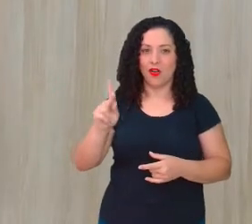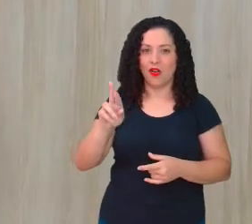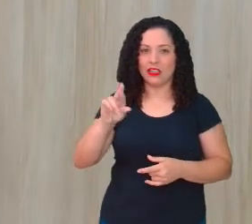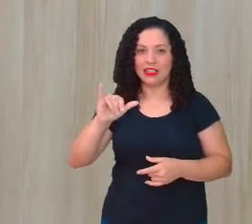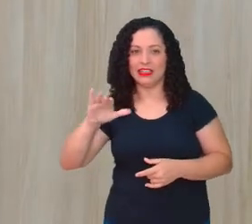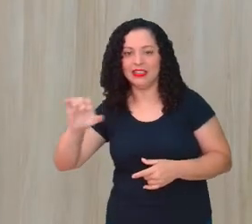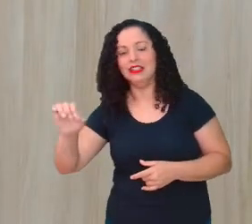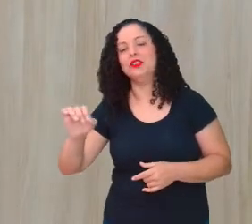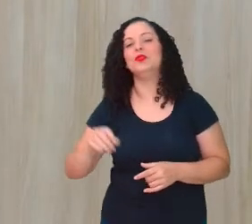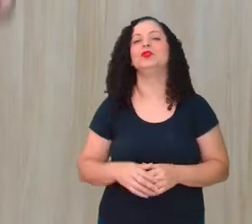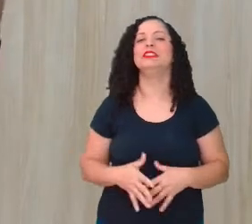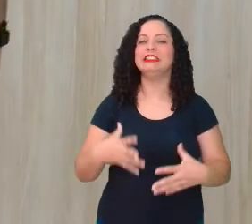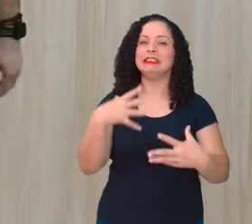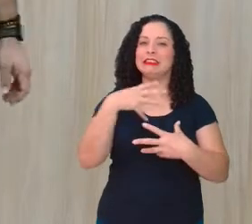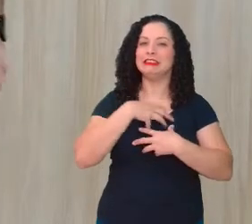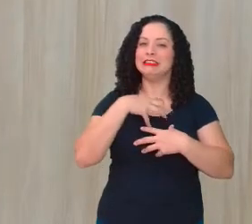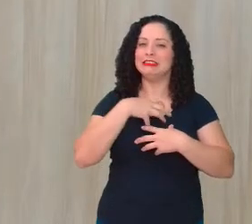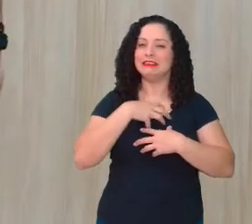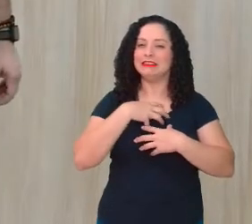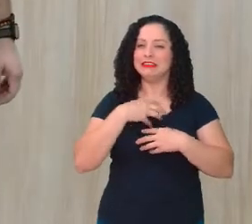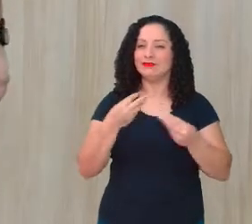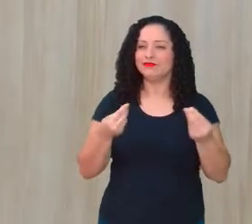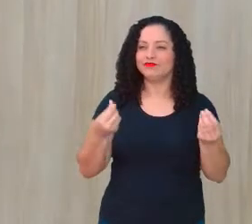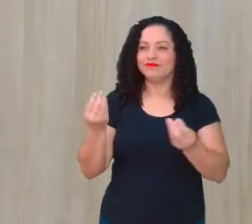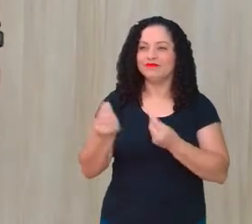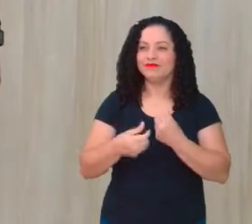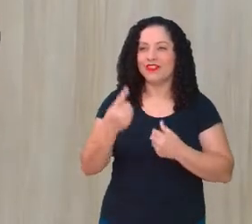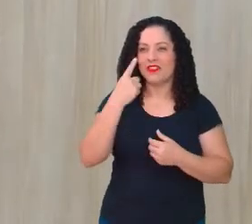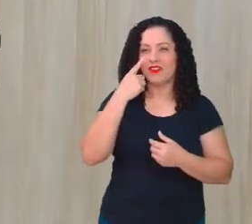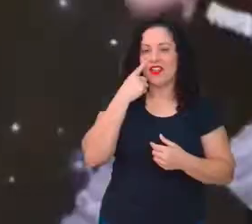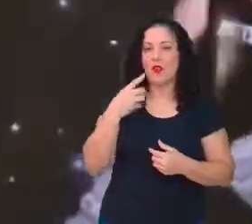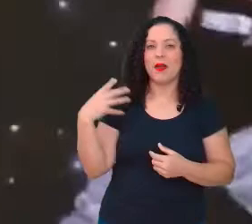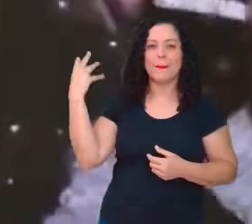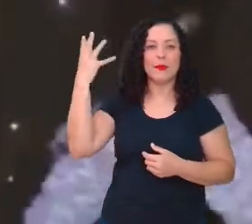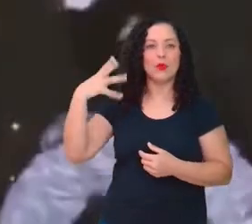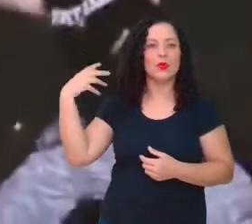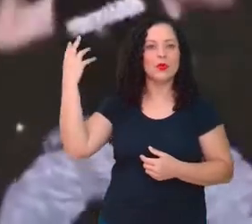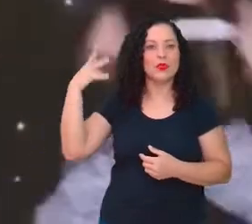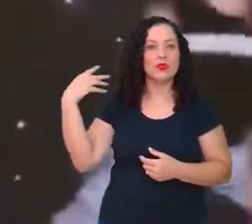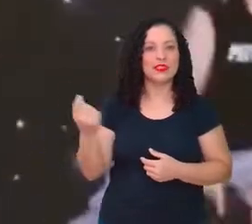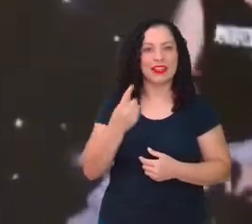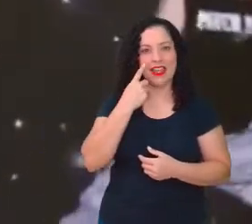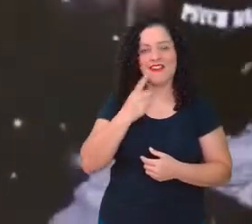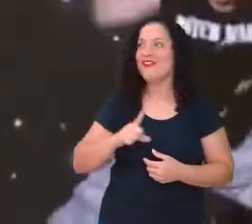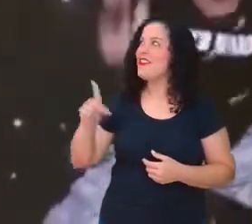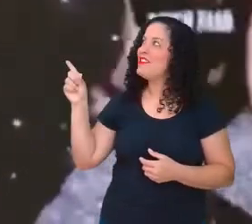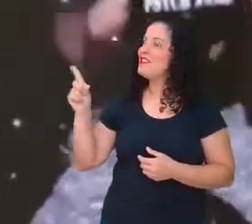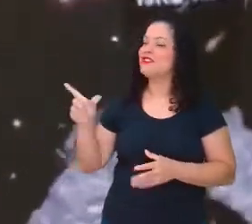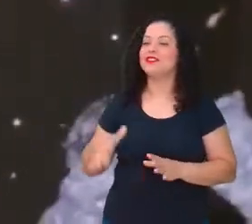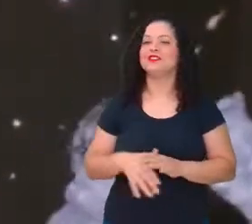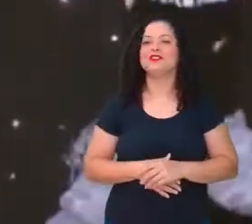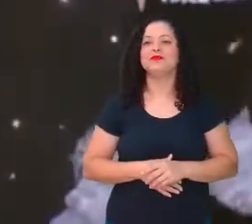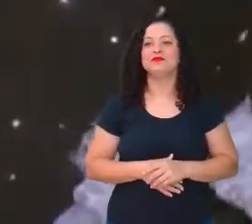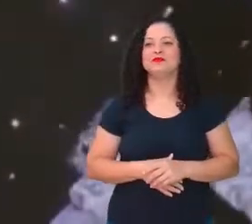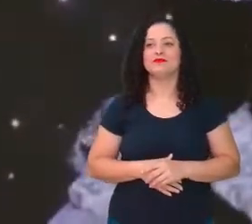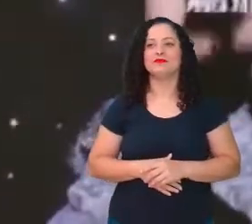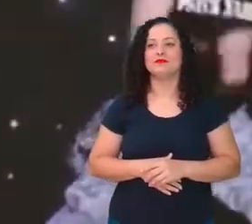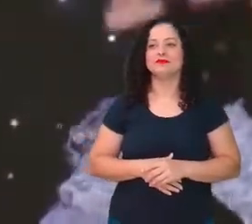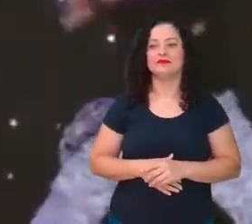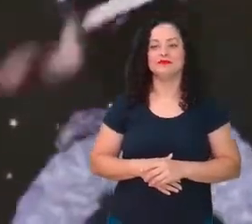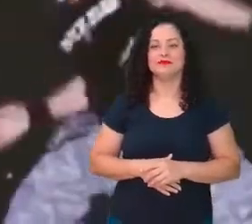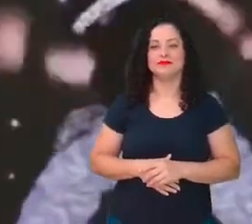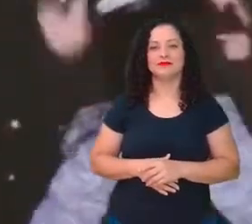do Rock in Rio, a gente ó, vai ver o trecho de uma música do Iron Maiden. Dá o play aí, DJ.